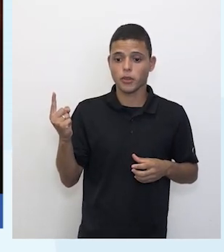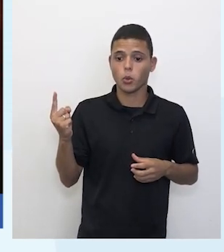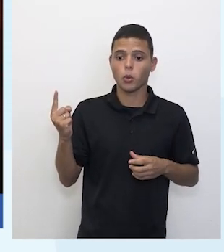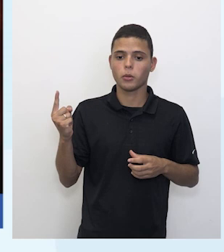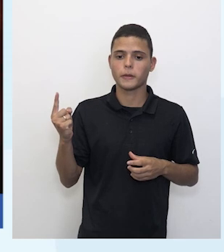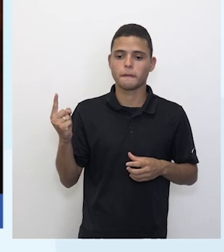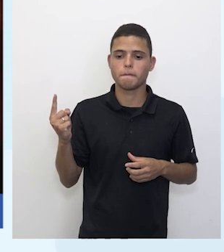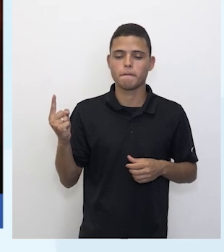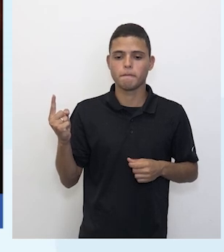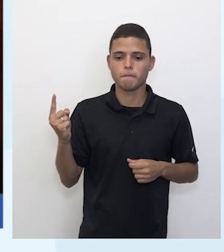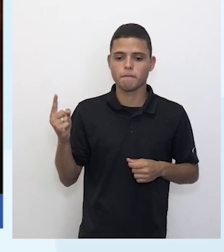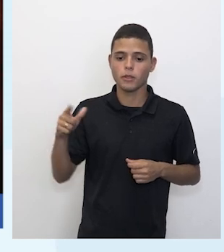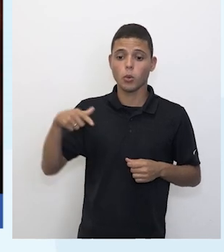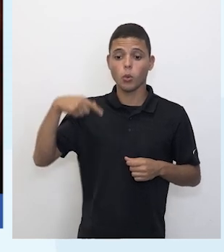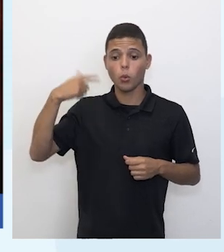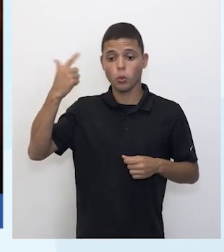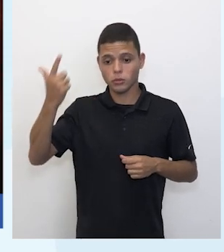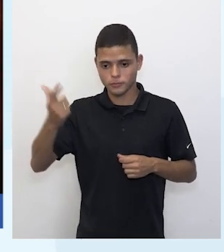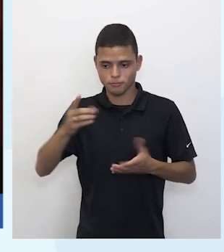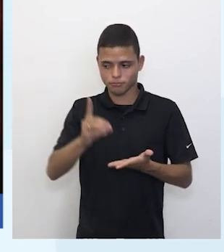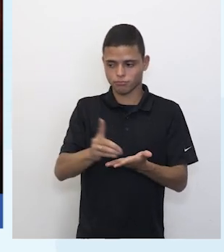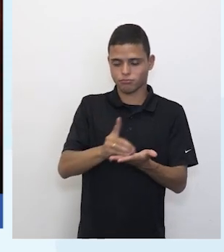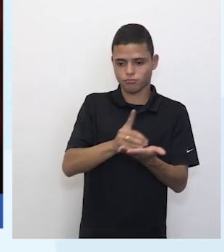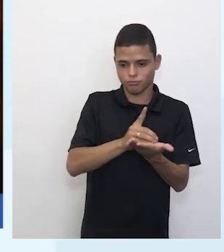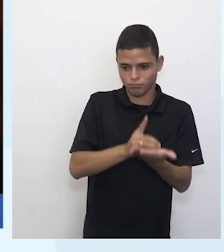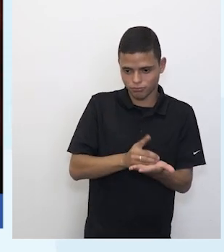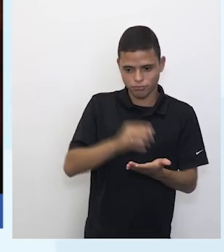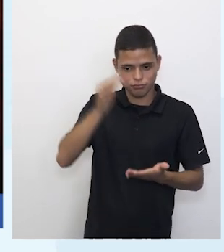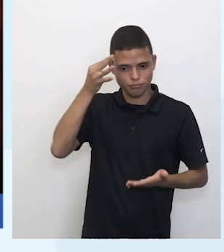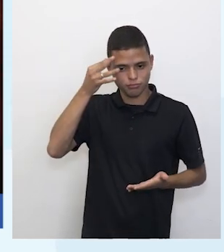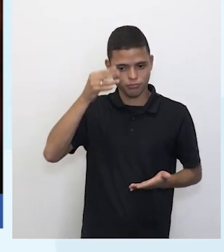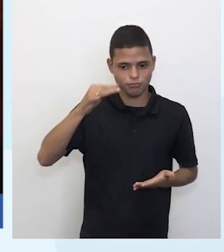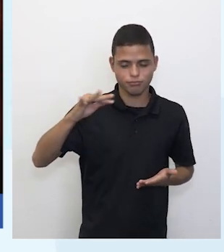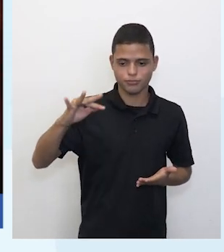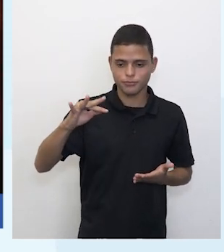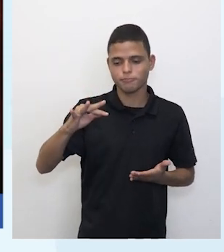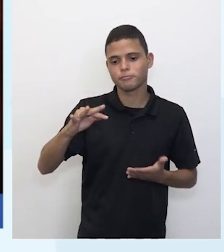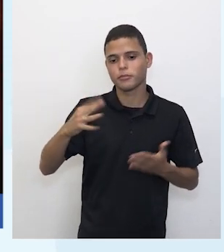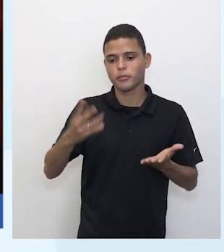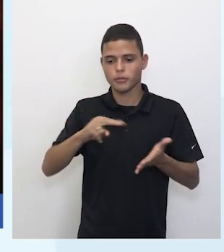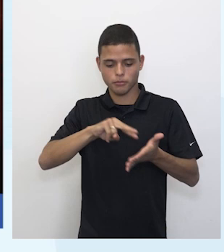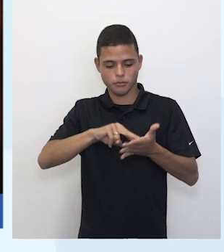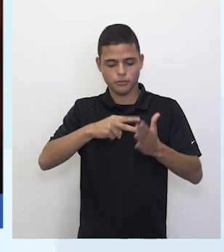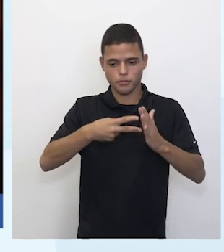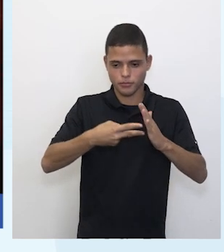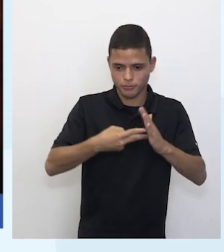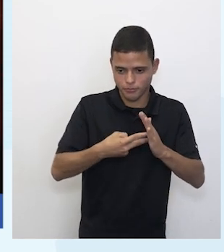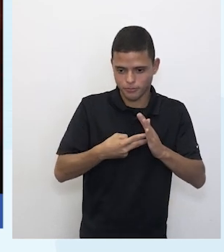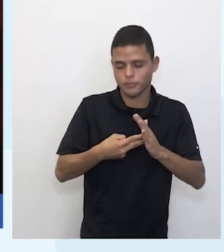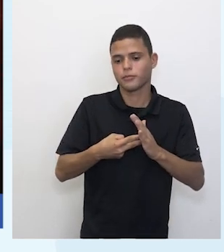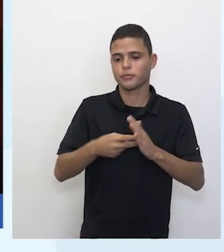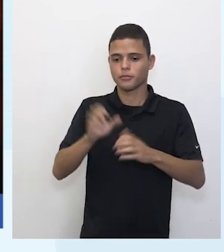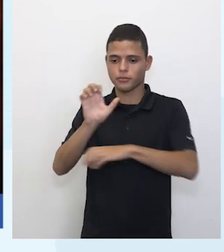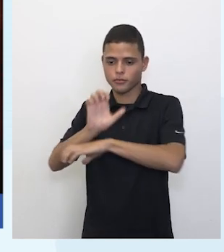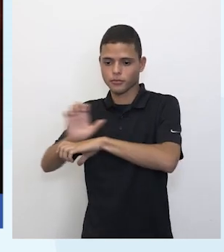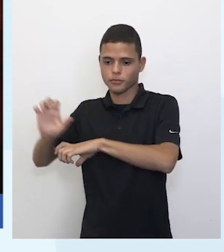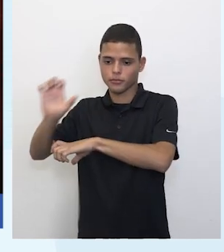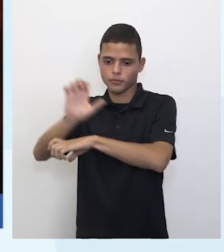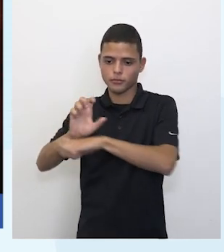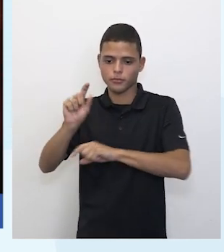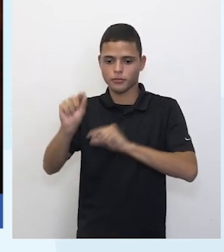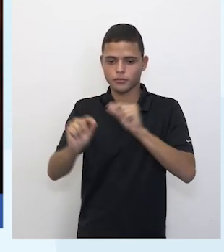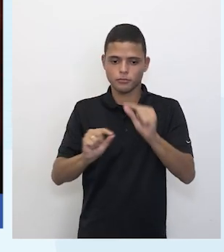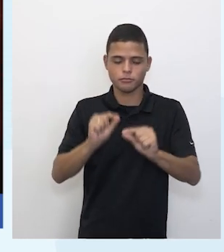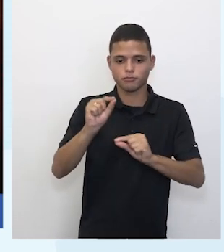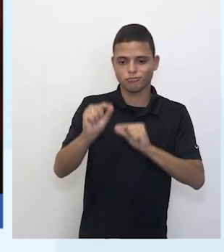o do professor Abanhano, a gente vai ler lá que Estado é uma organização jurídica geralmente coercitiva, então